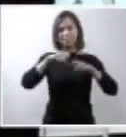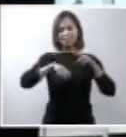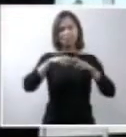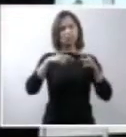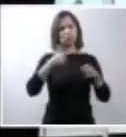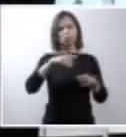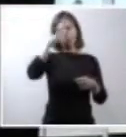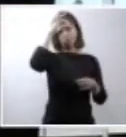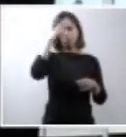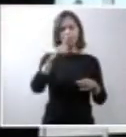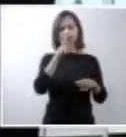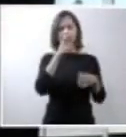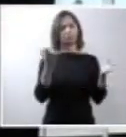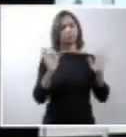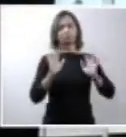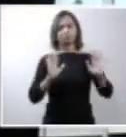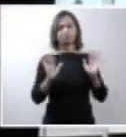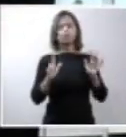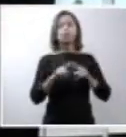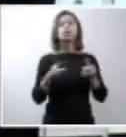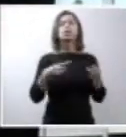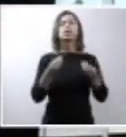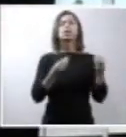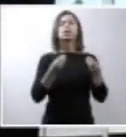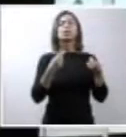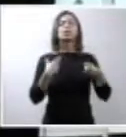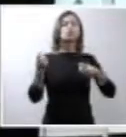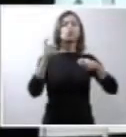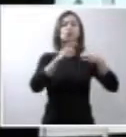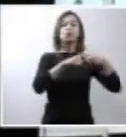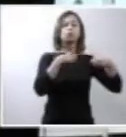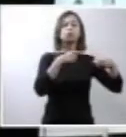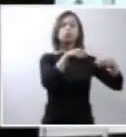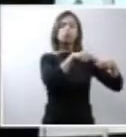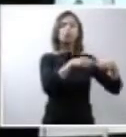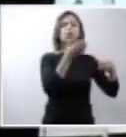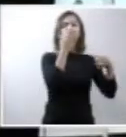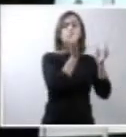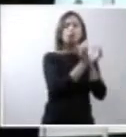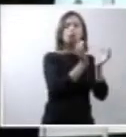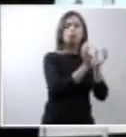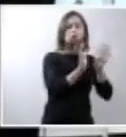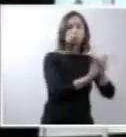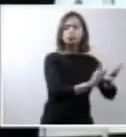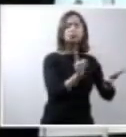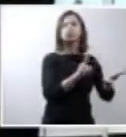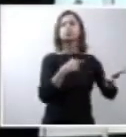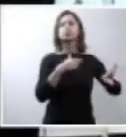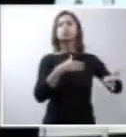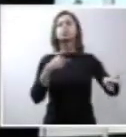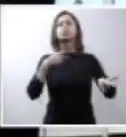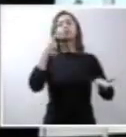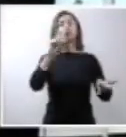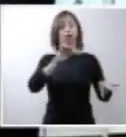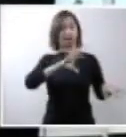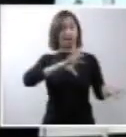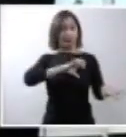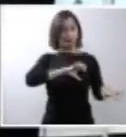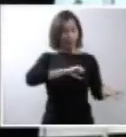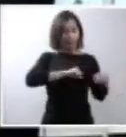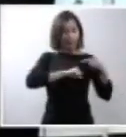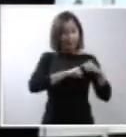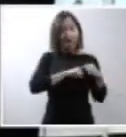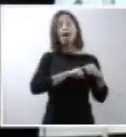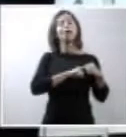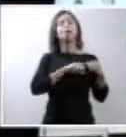Não voltemos à barbárie, não voltemos às nações indígenas. Eu acho que amar é uma citação